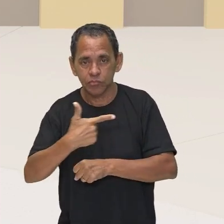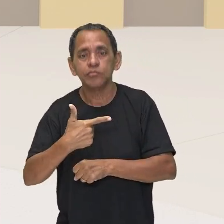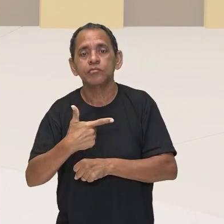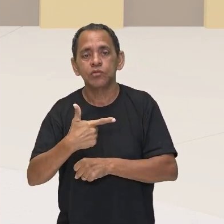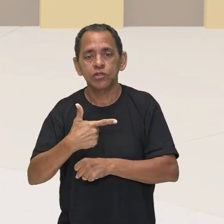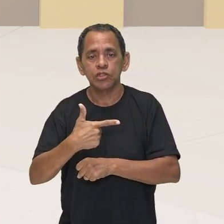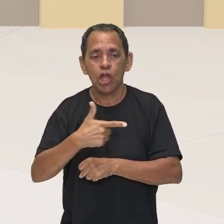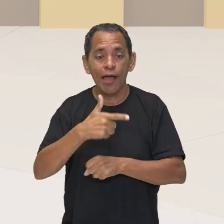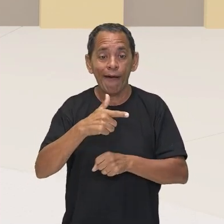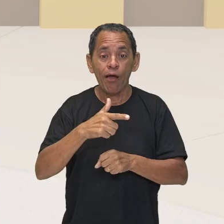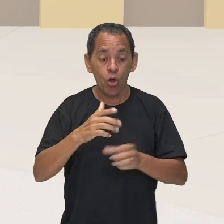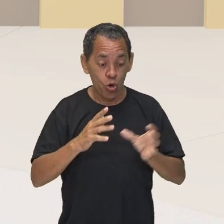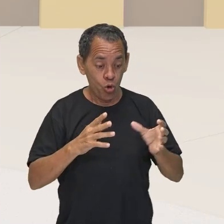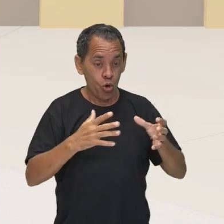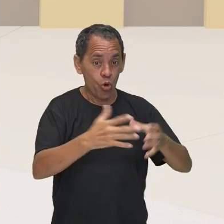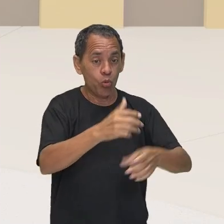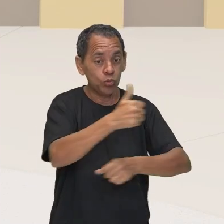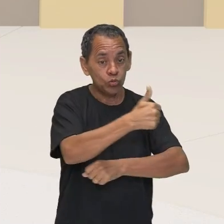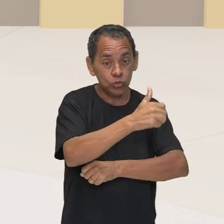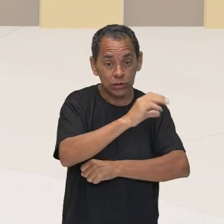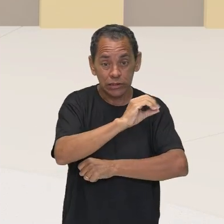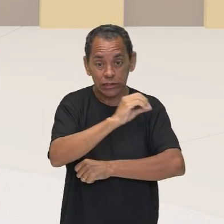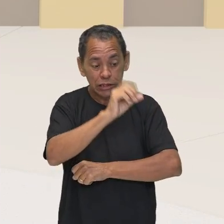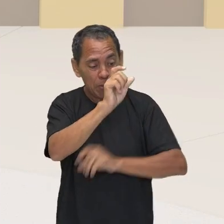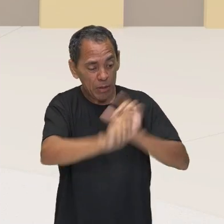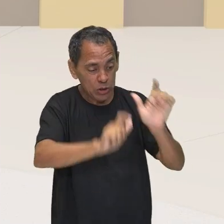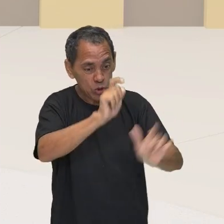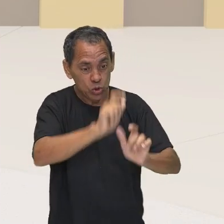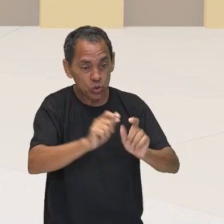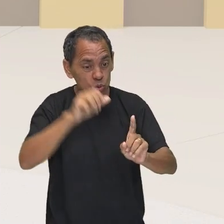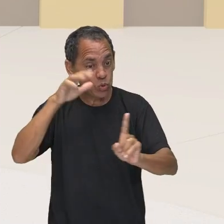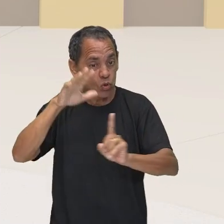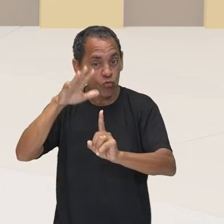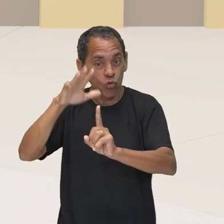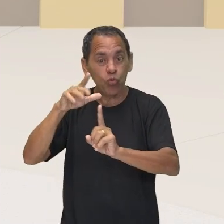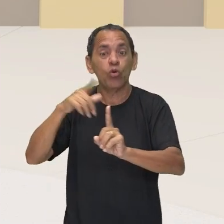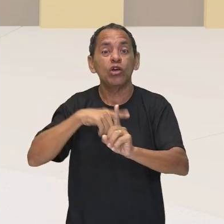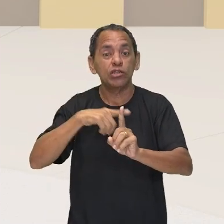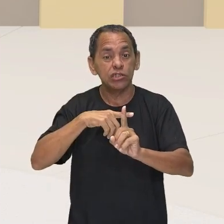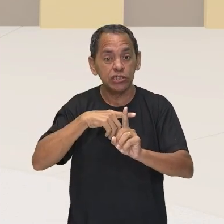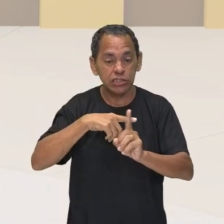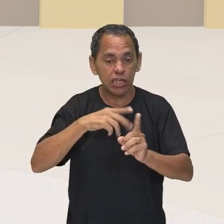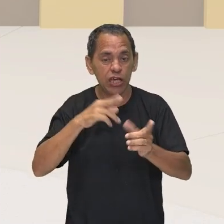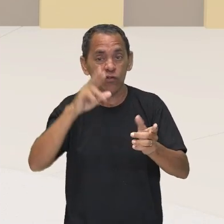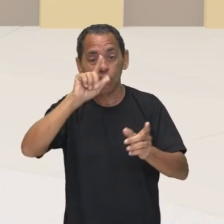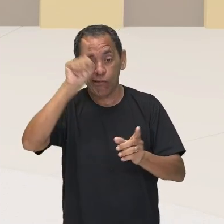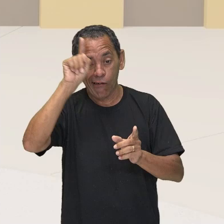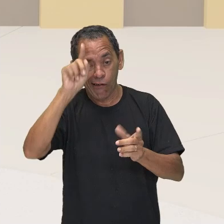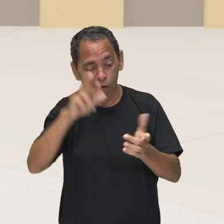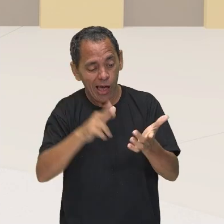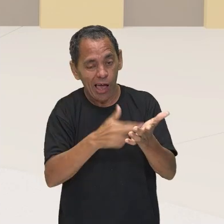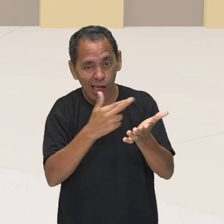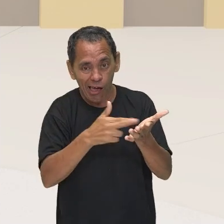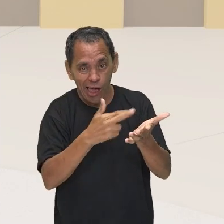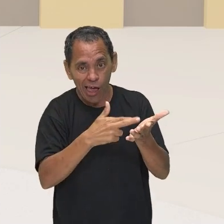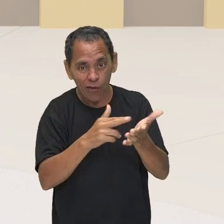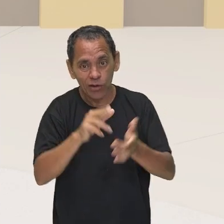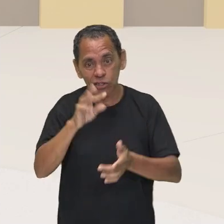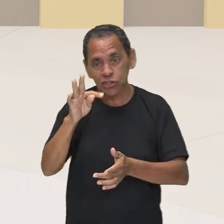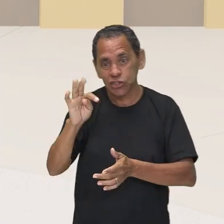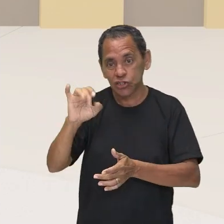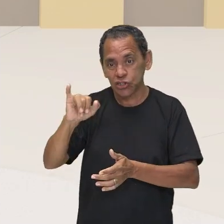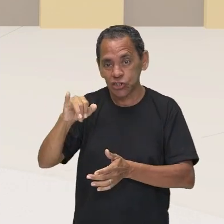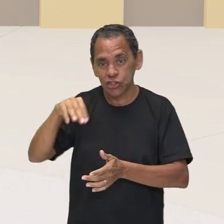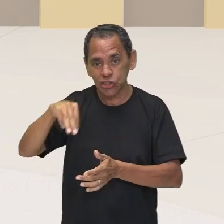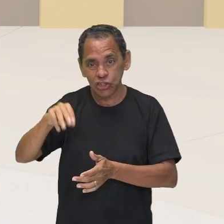pessoas mais influentes do mundo pela revista Time. E aí eu pergunto a vocês, como